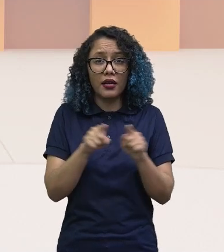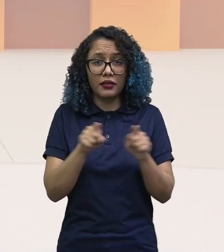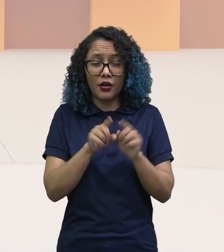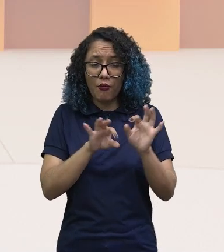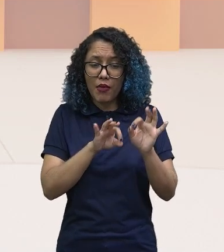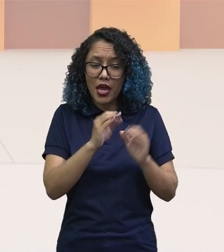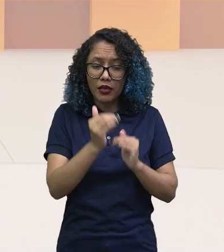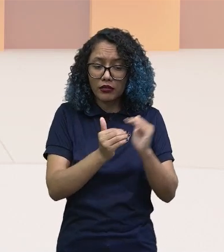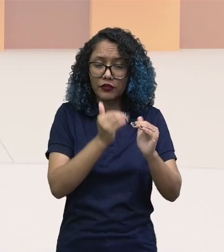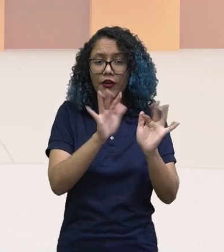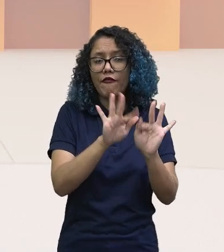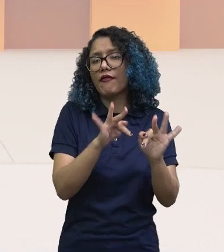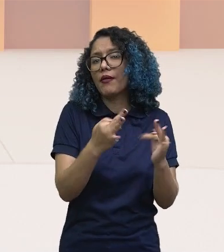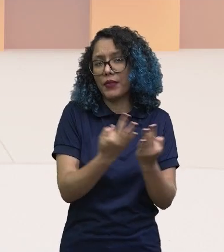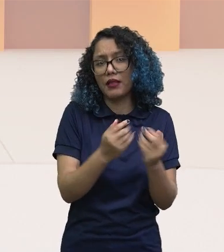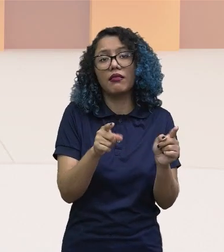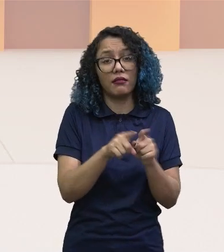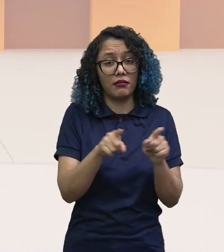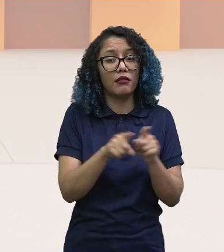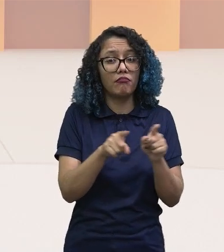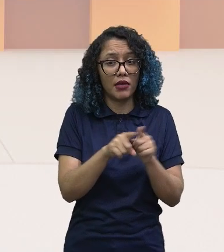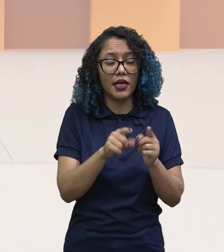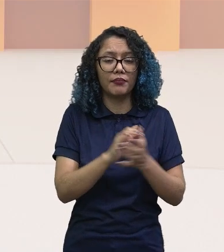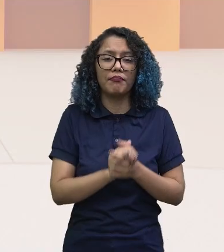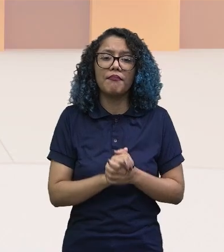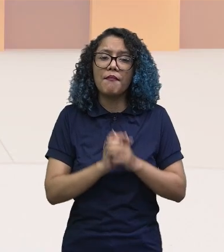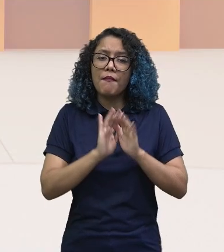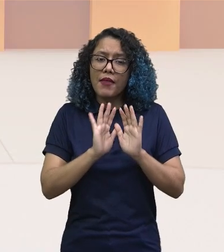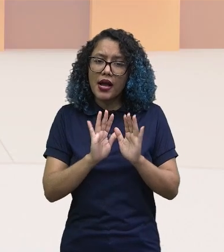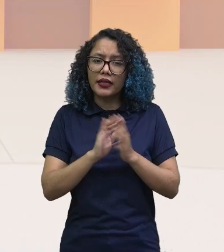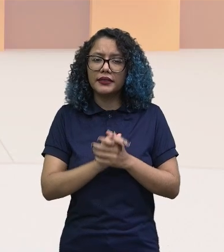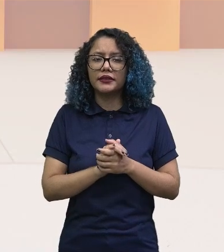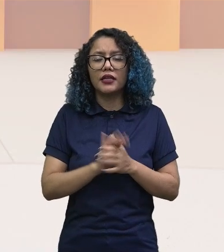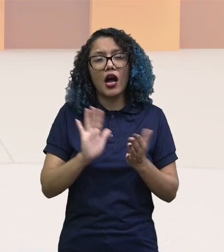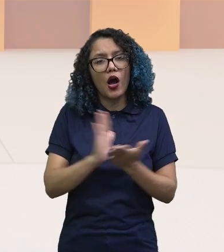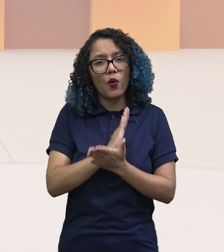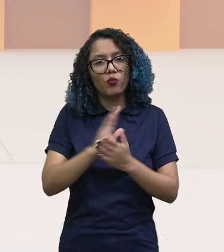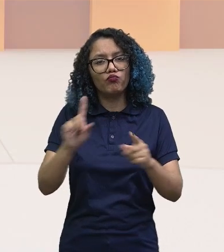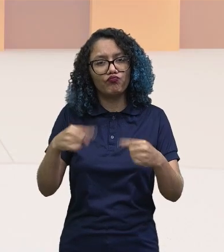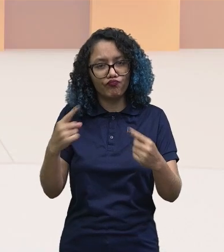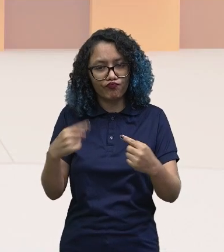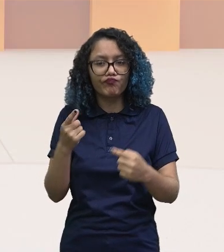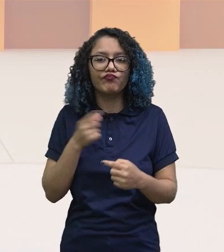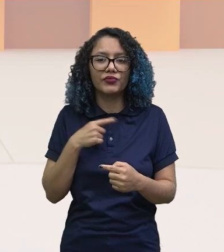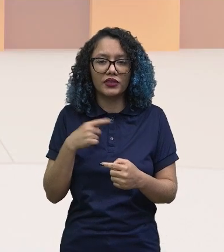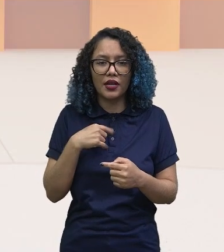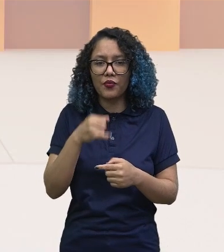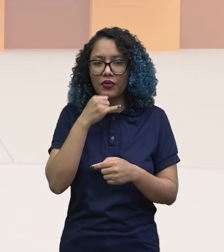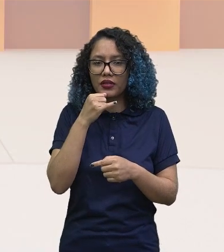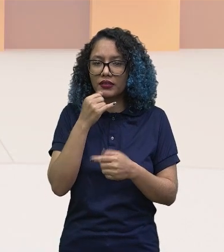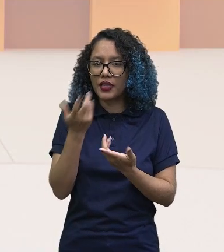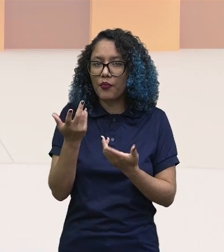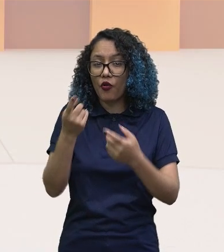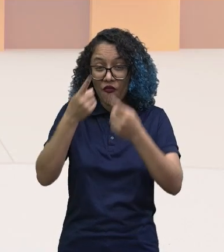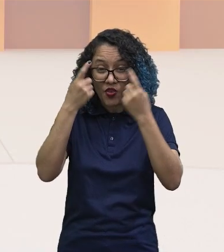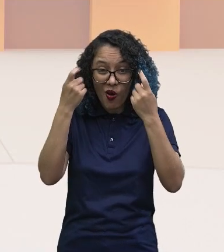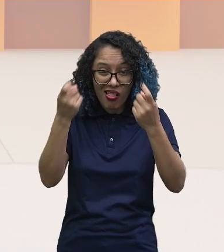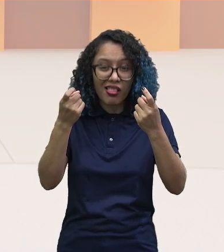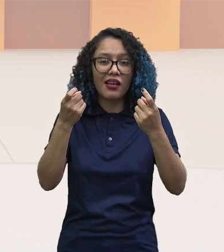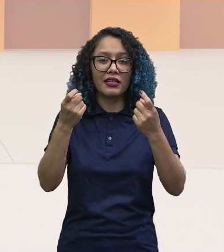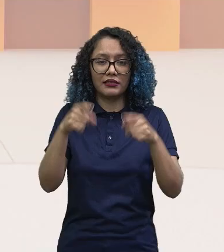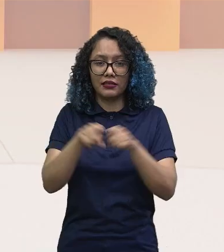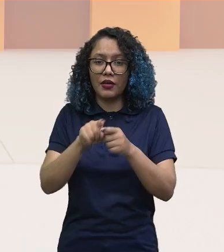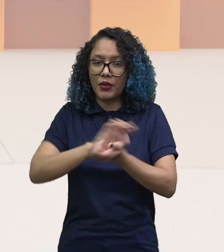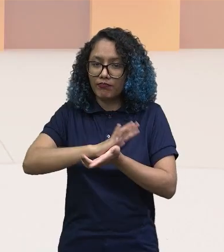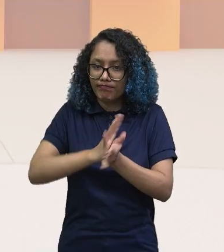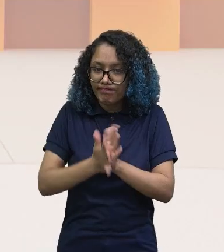a sua família. No entanto, ainda há desafios, né, na proteção contra a violência